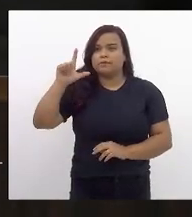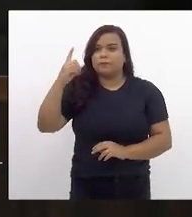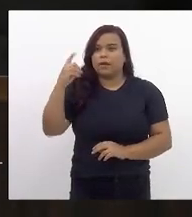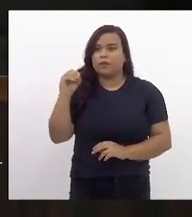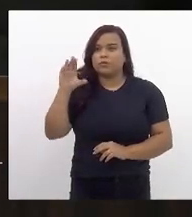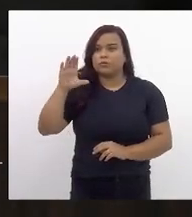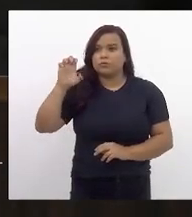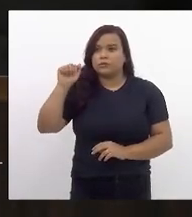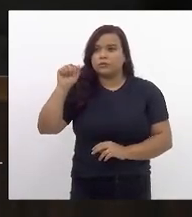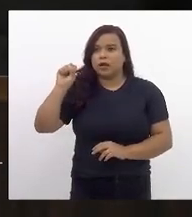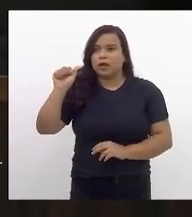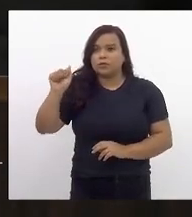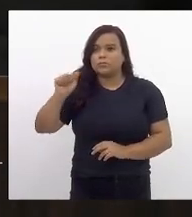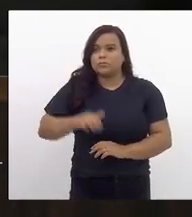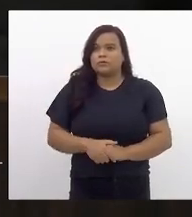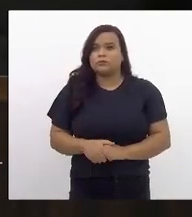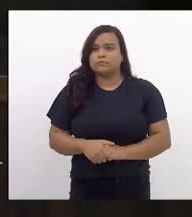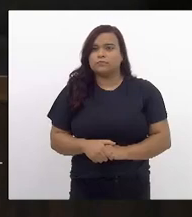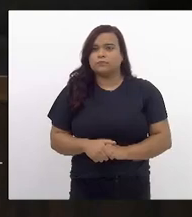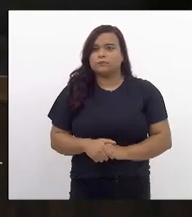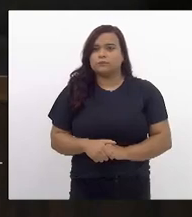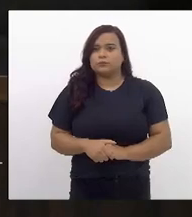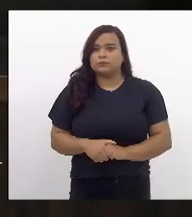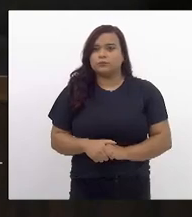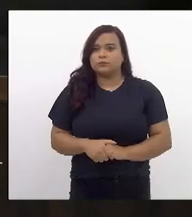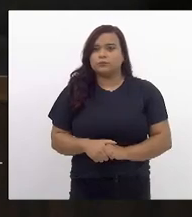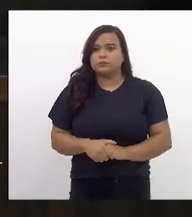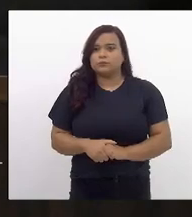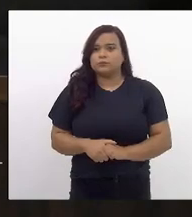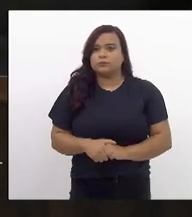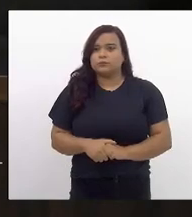Ceasa. Valdo Ceasa.